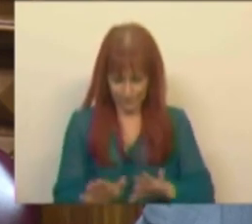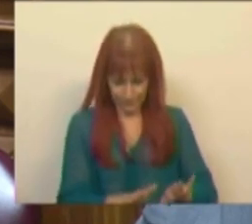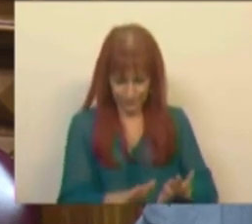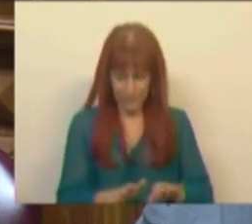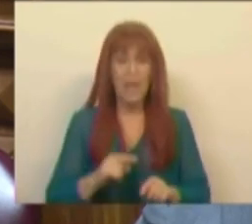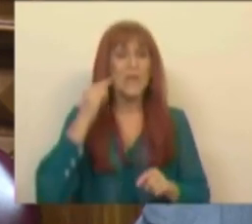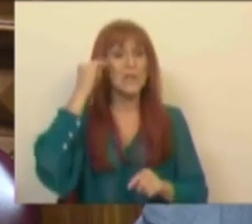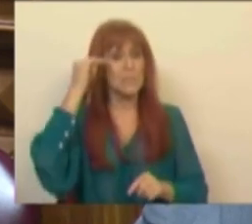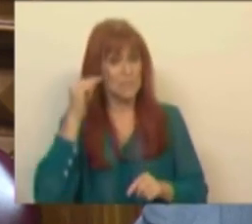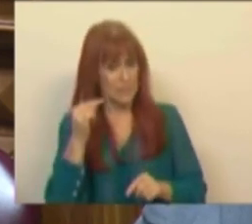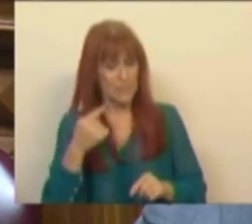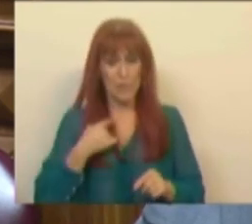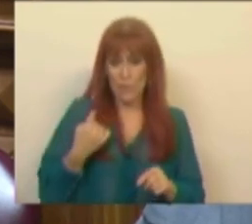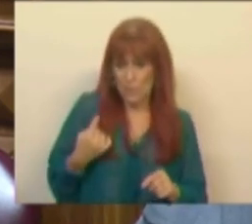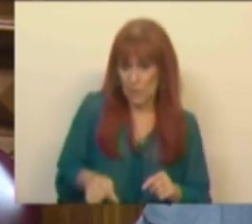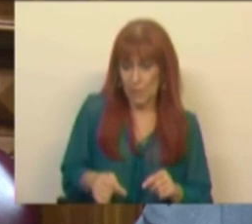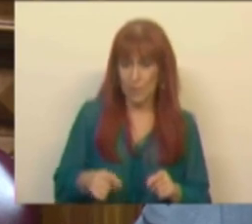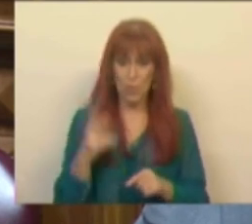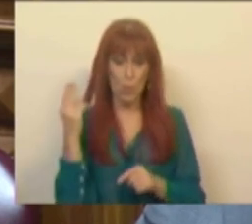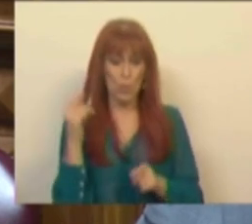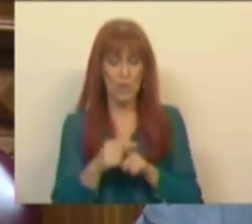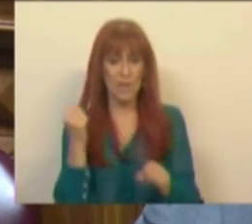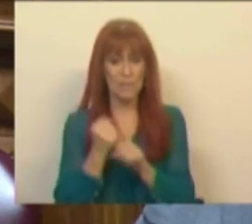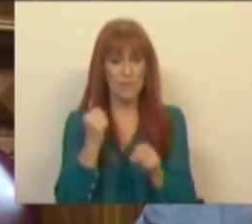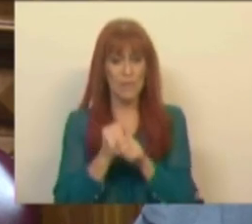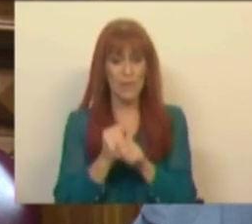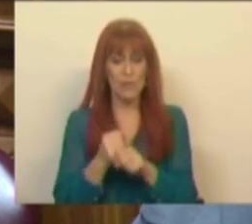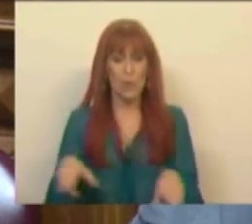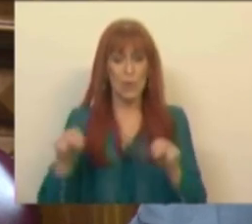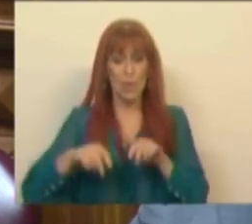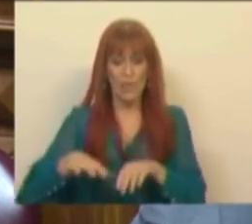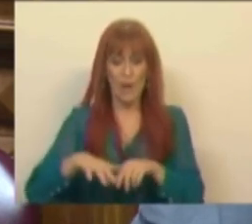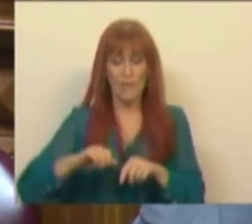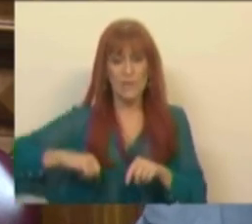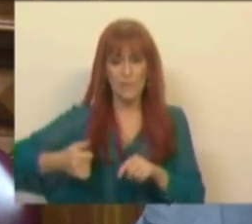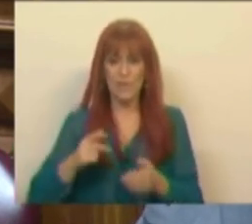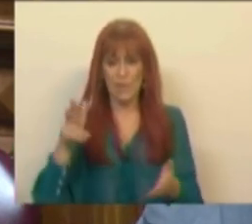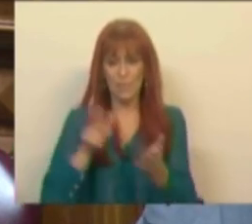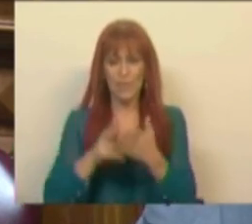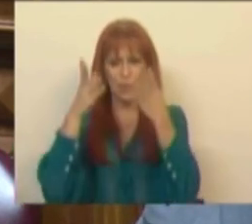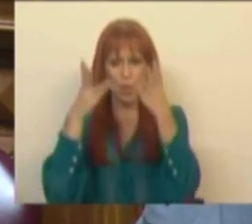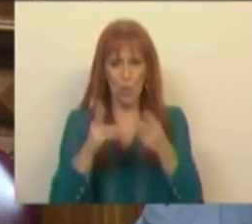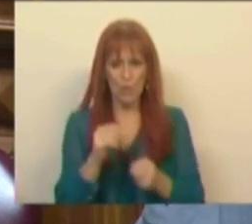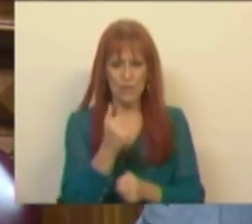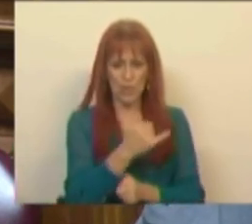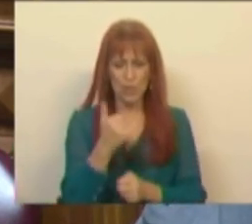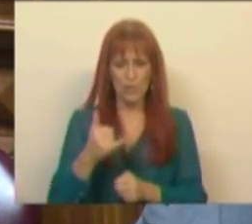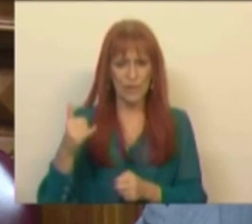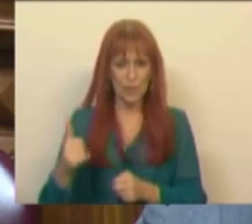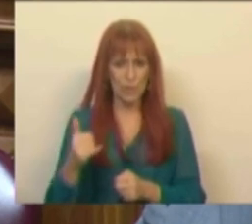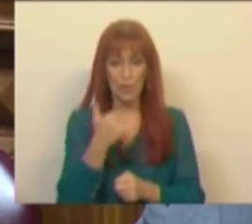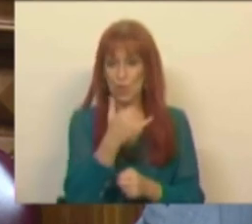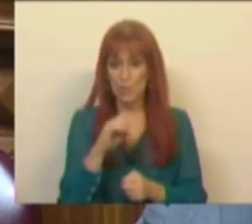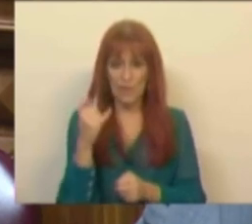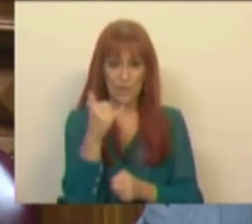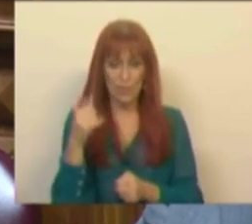Em particular, nós temos a unidade de missão para o novo Pacto Verde, aprovada no orçamento de 2022, tanto quanto